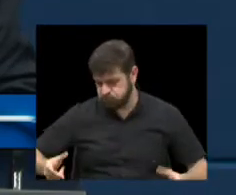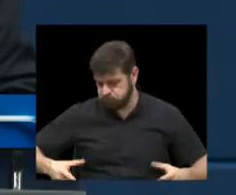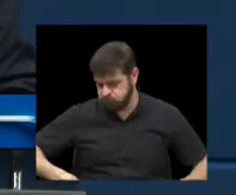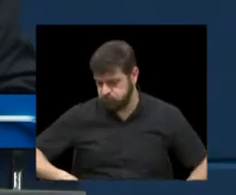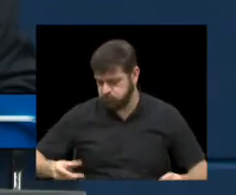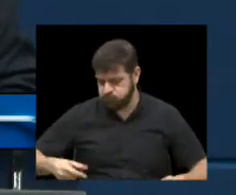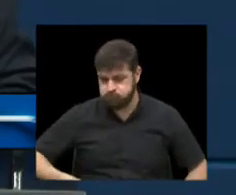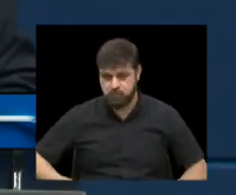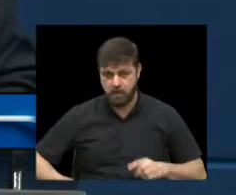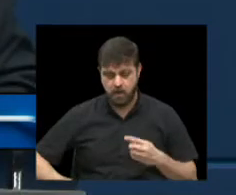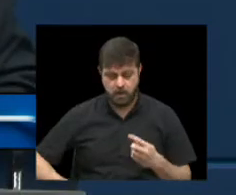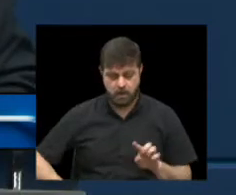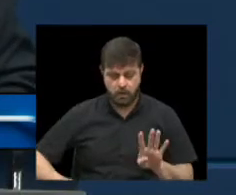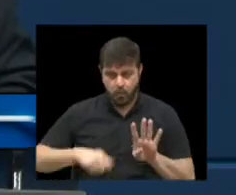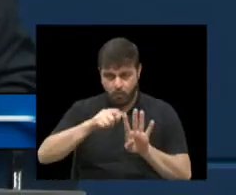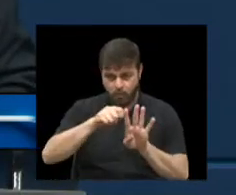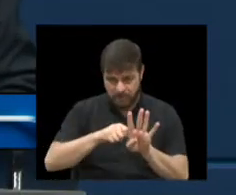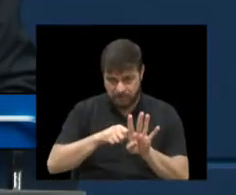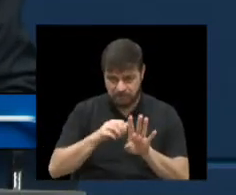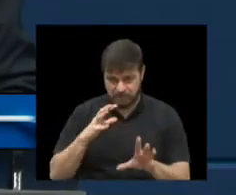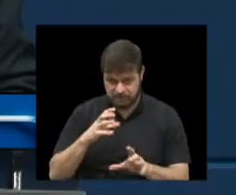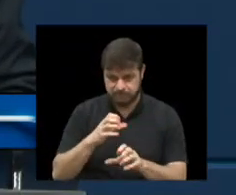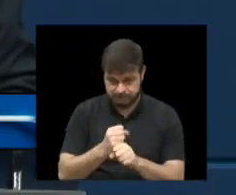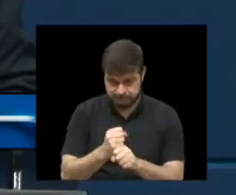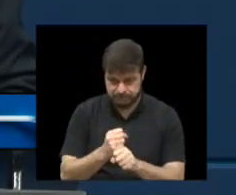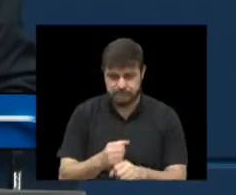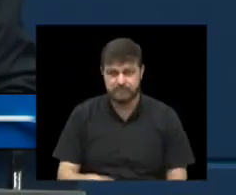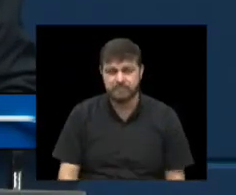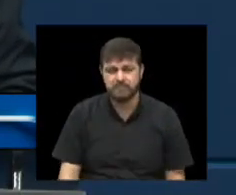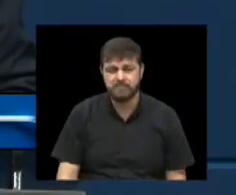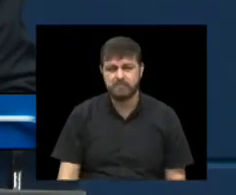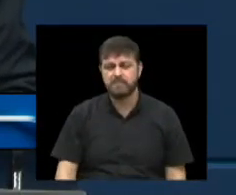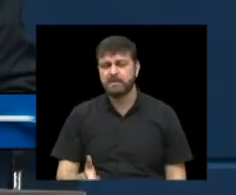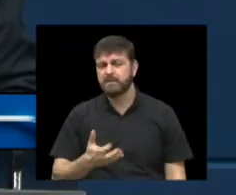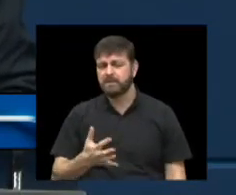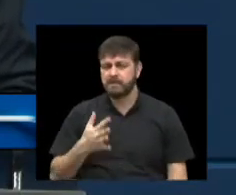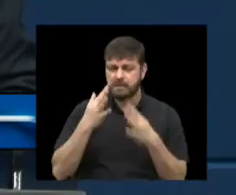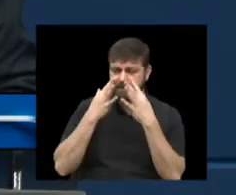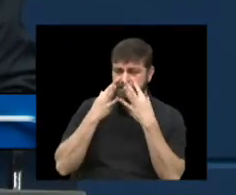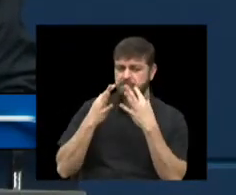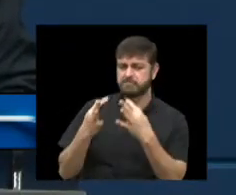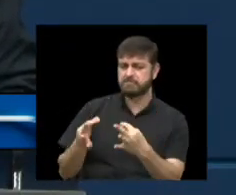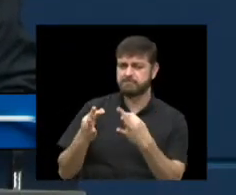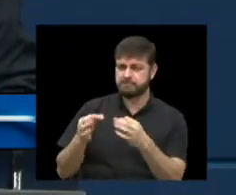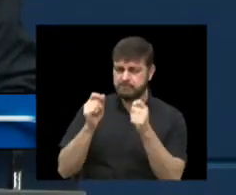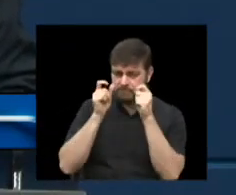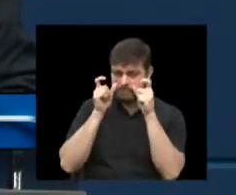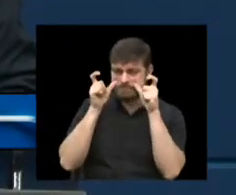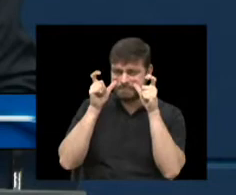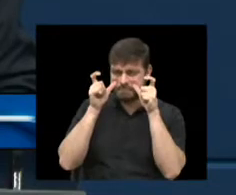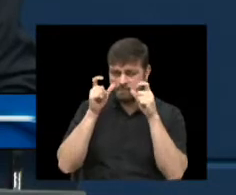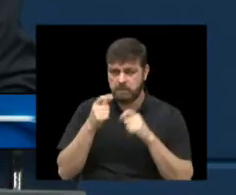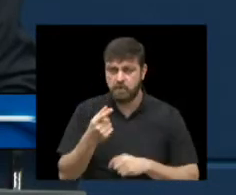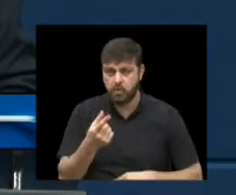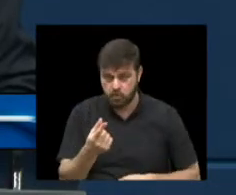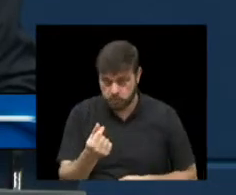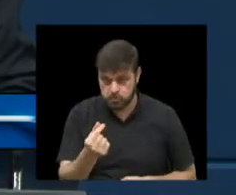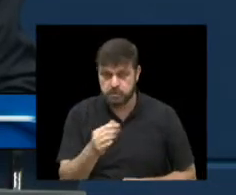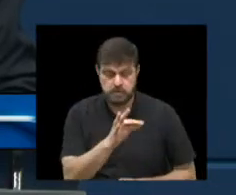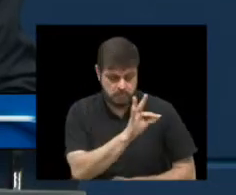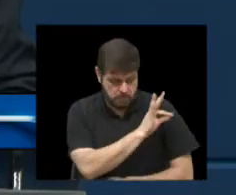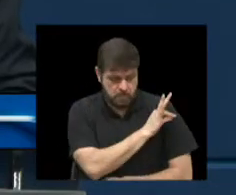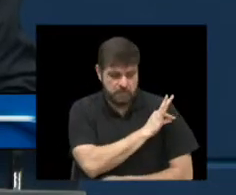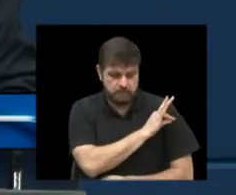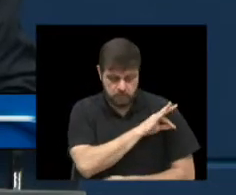4 meses deste ano. O que nos chamou a atenção foi a quantidade de verba que a prefeitura está colocando